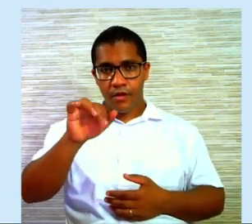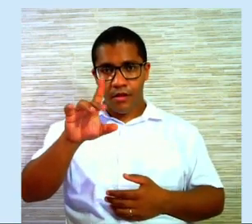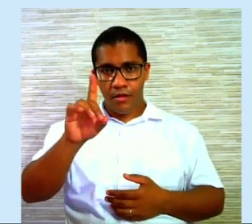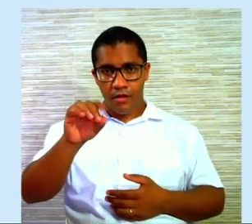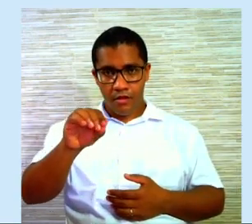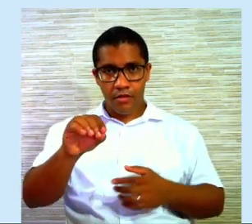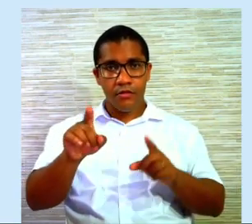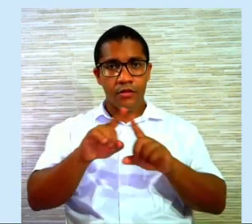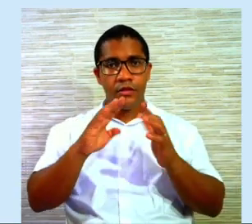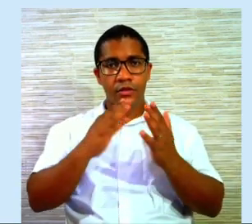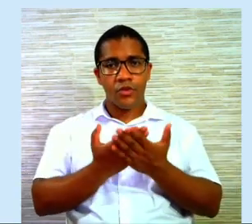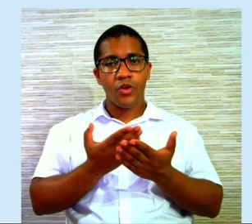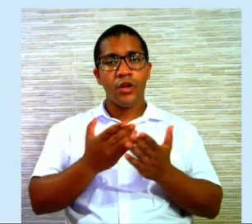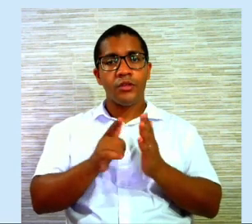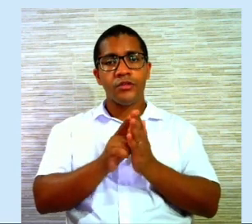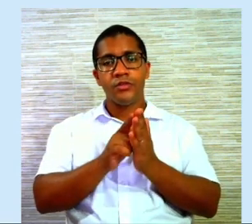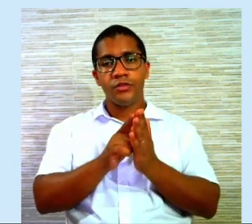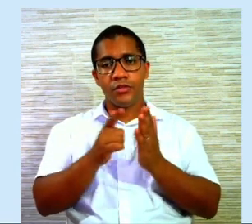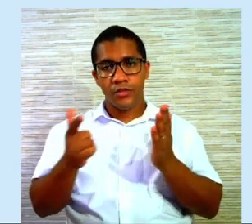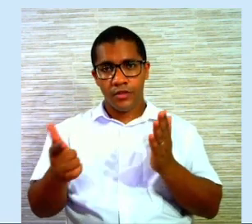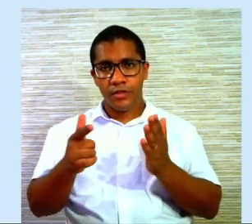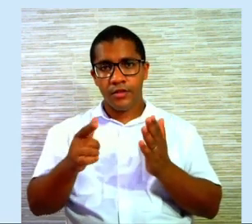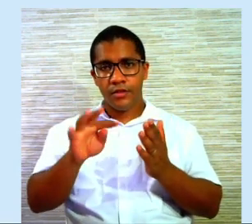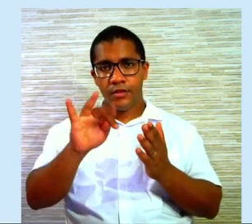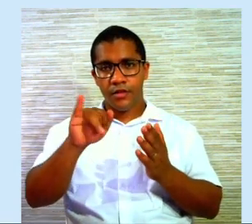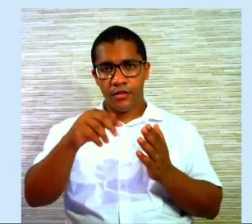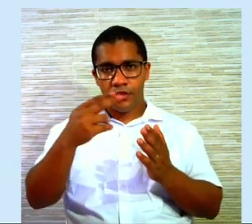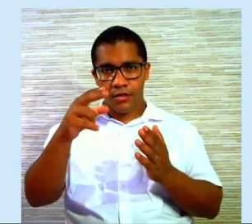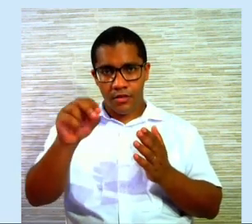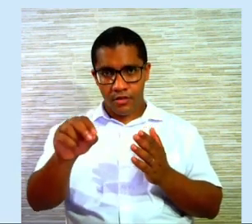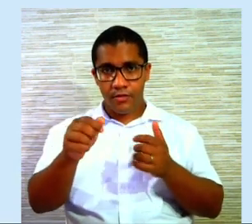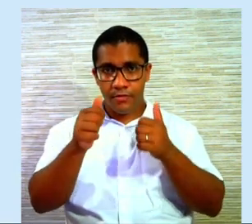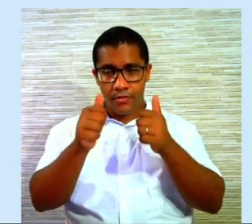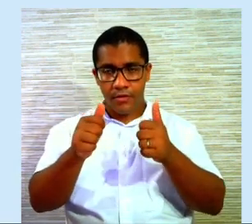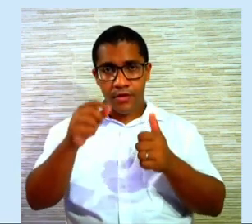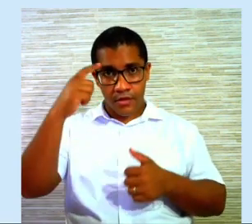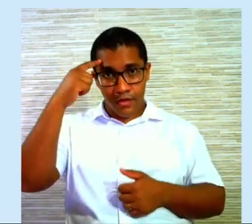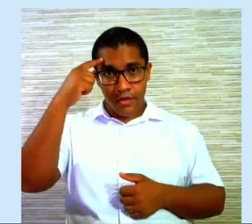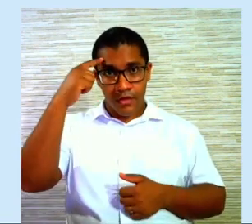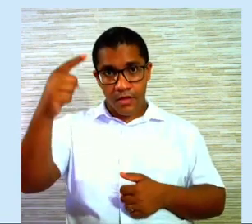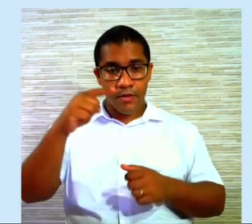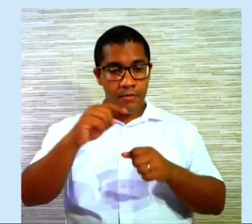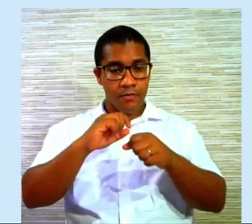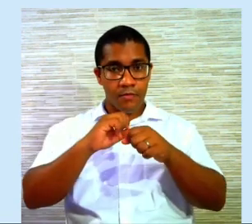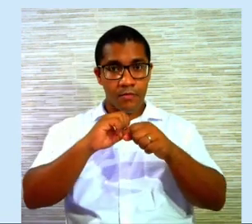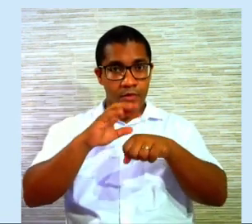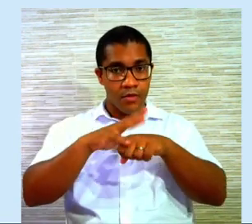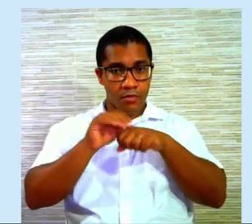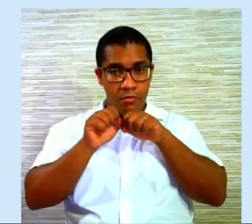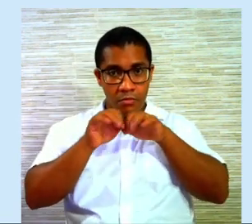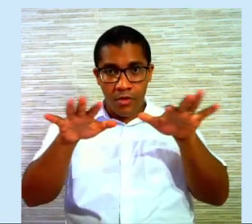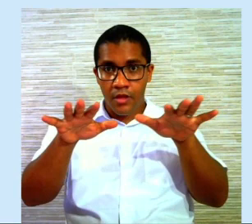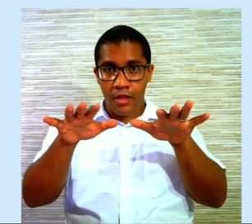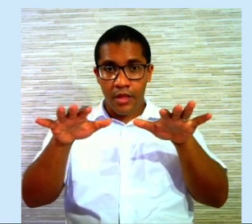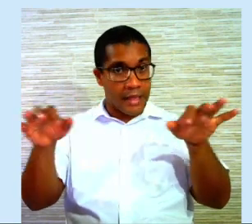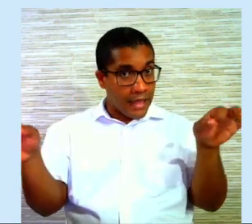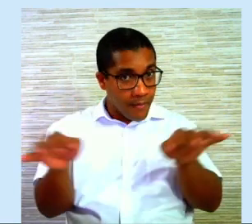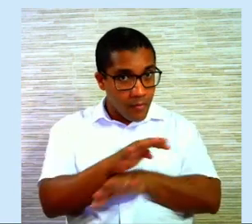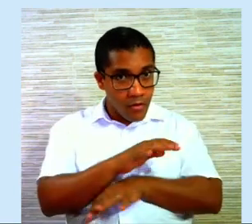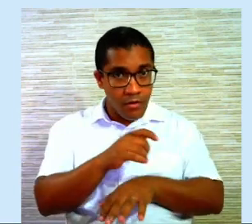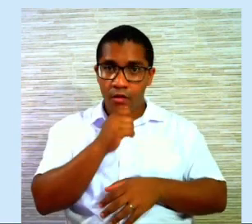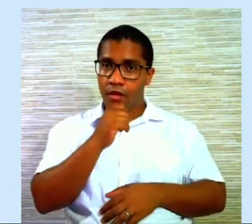professor Cláudio Nascimento, da Escola Jornalista Trajano Chacon. E lembre-se, a pandemia não